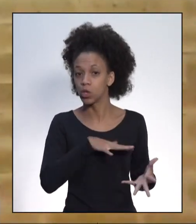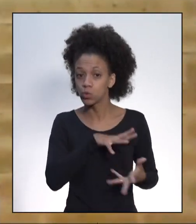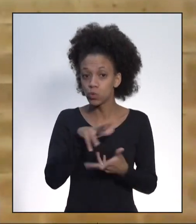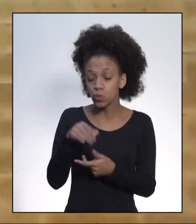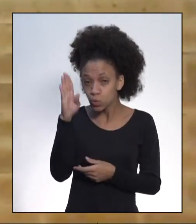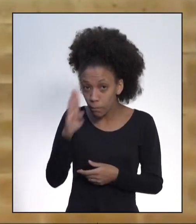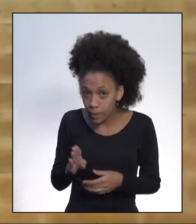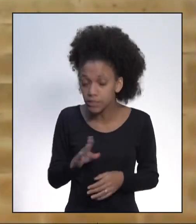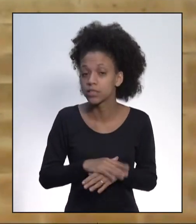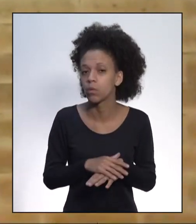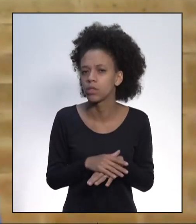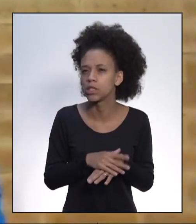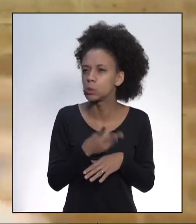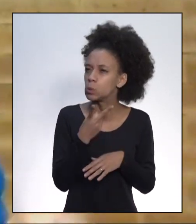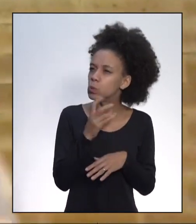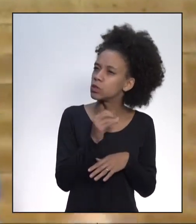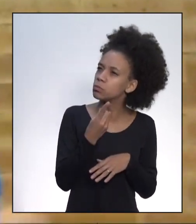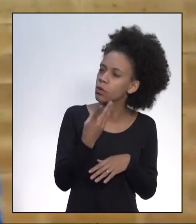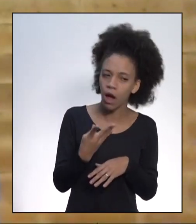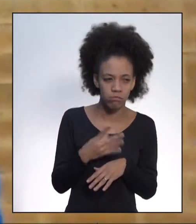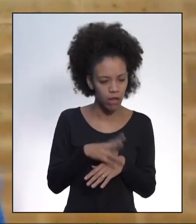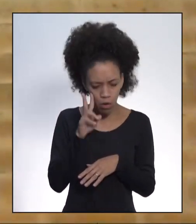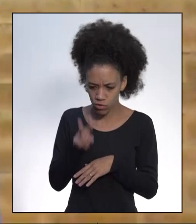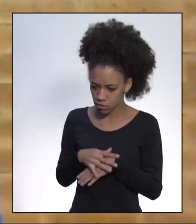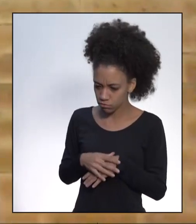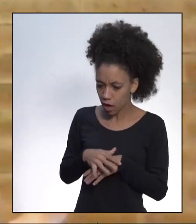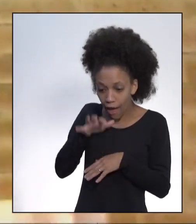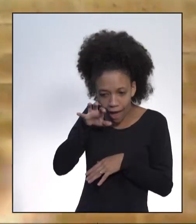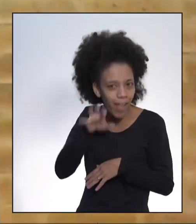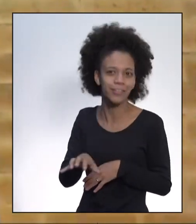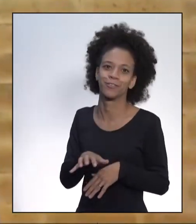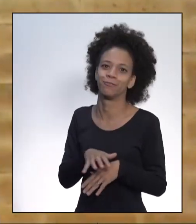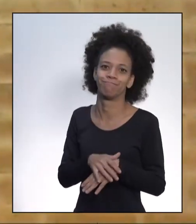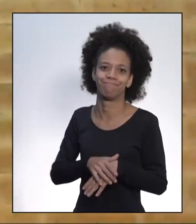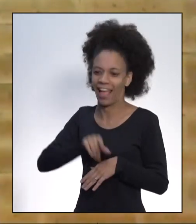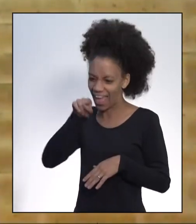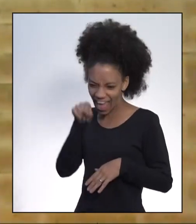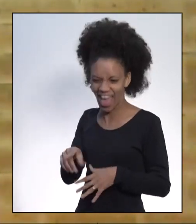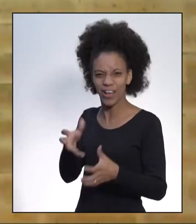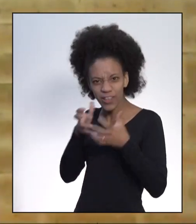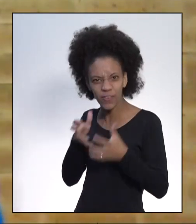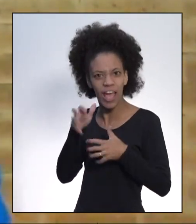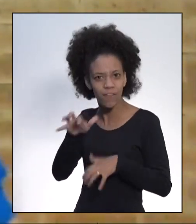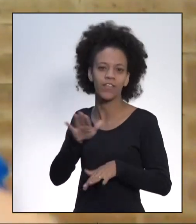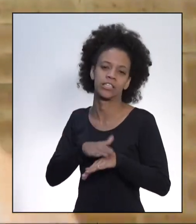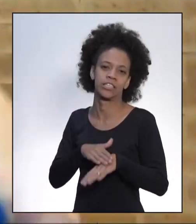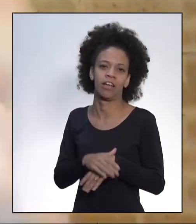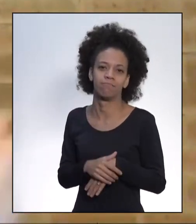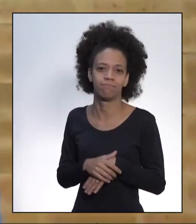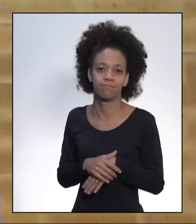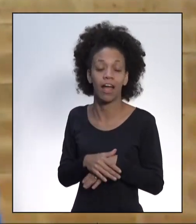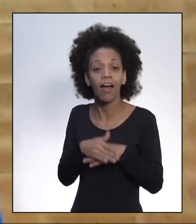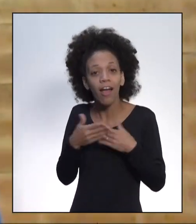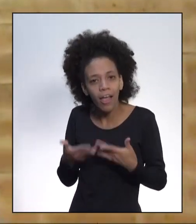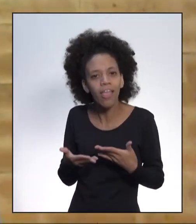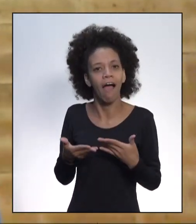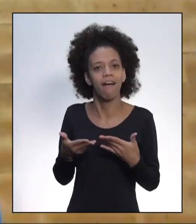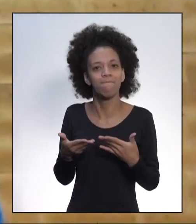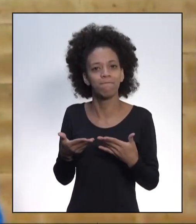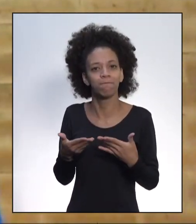isso em 2014. E aí eu olhei, eu falei, cara, é isso, cara, eu acho que é isso que eu quero fazer, sabe? E aí eu